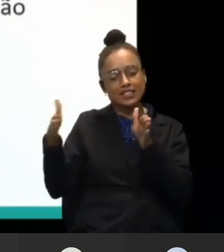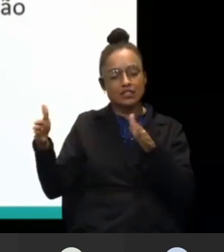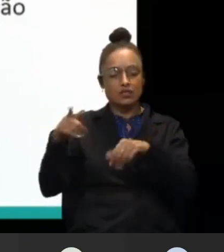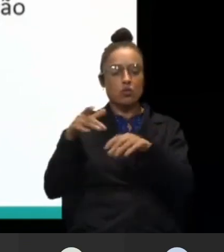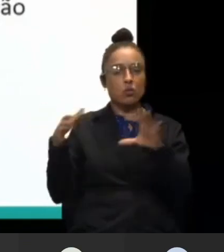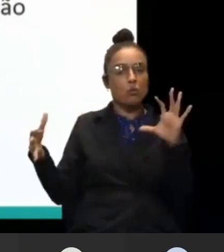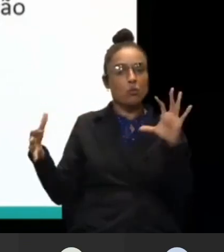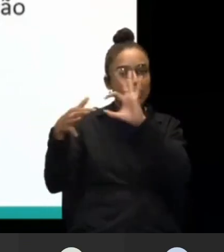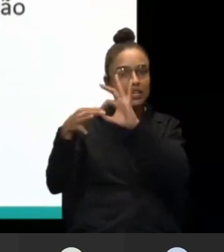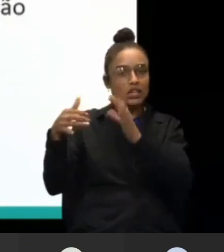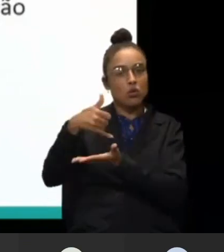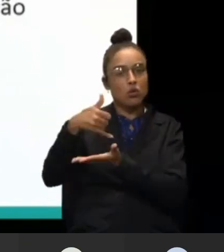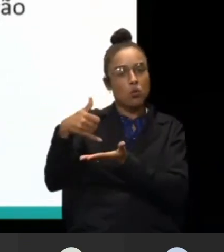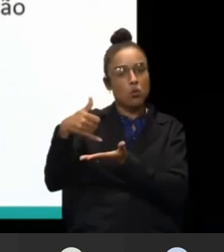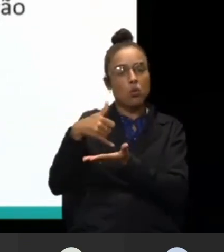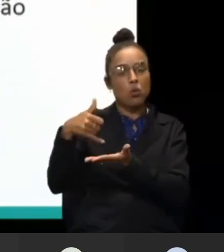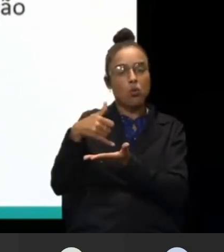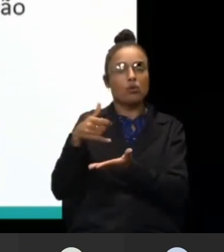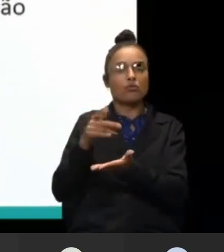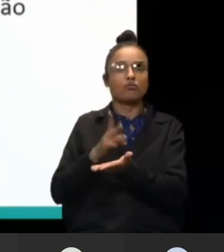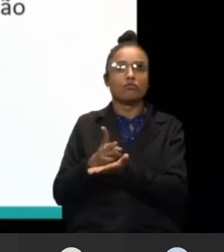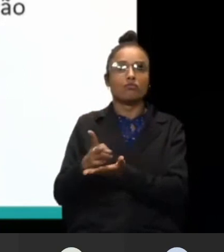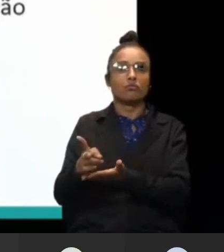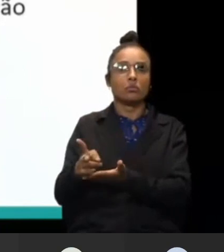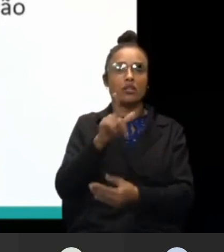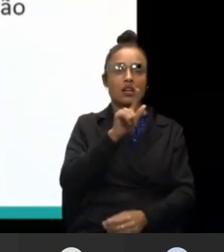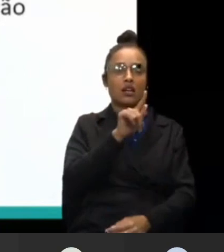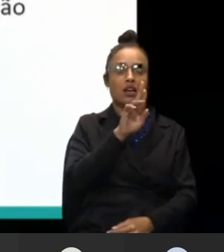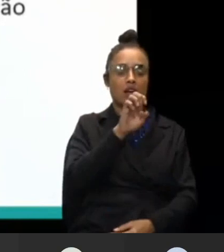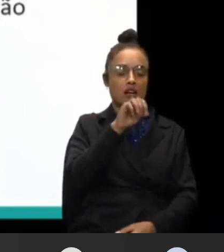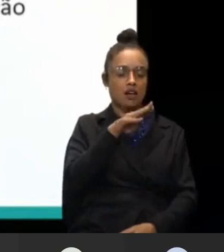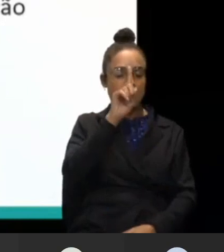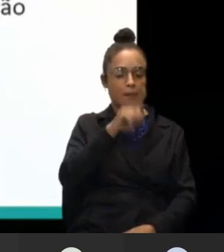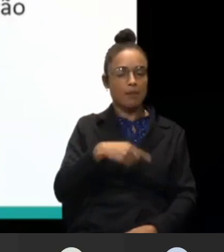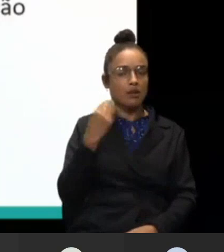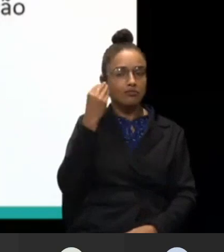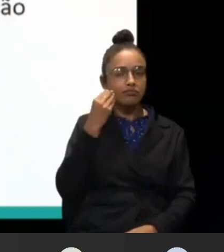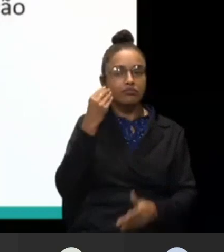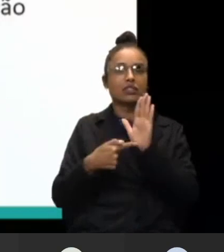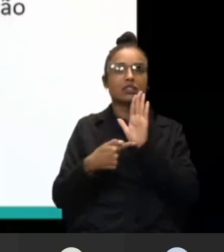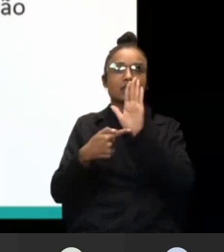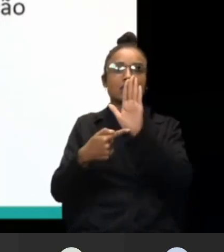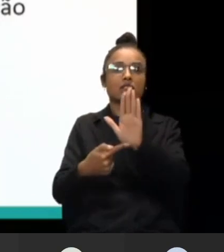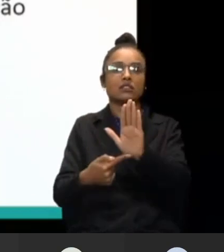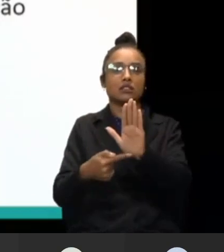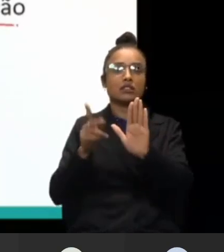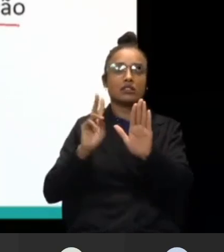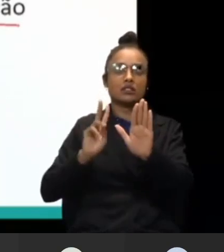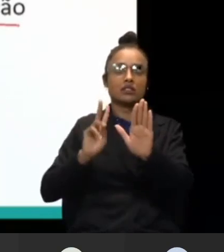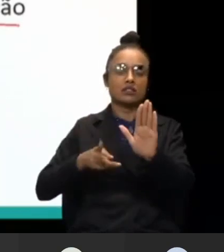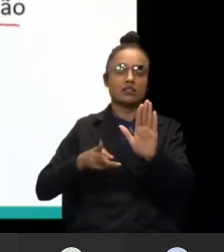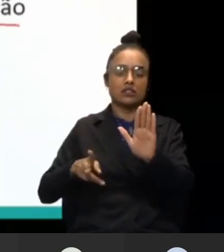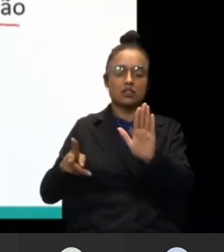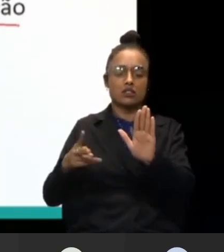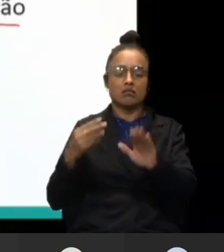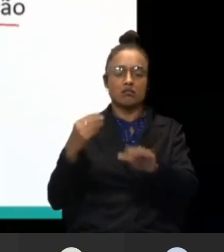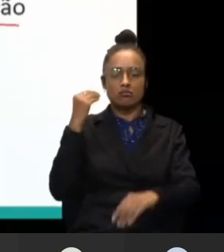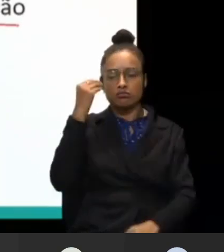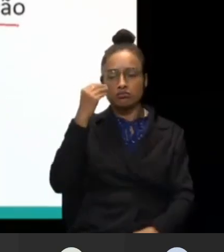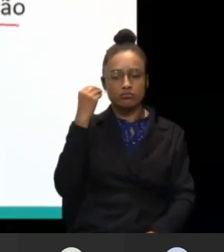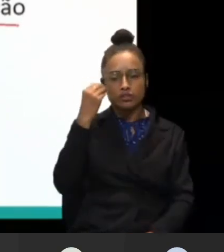para neutralizar os ácidos graxos livres em grama de amostra, revelando principalmente o estado de